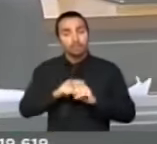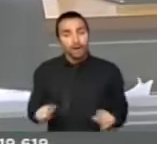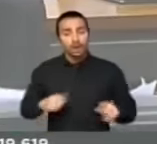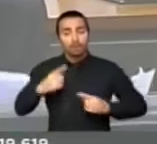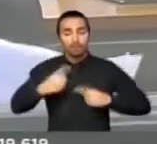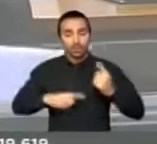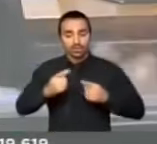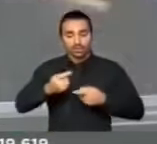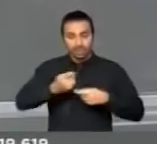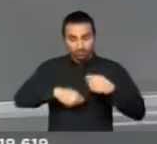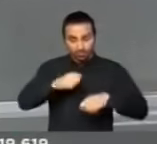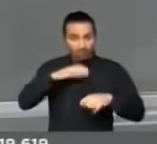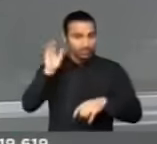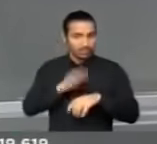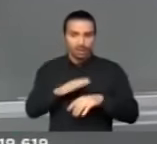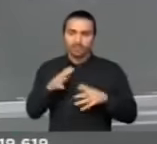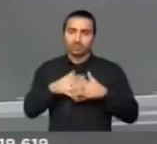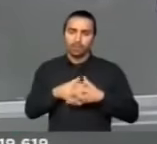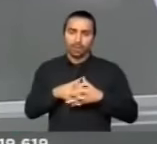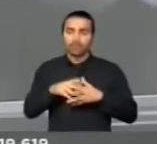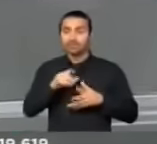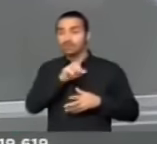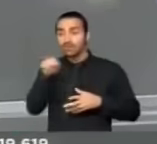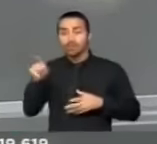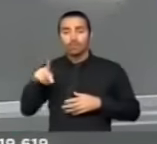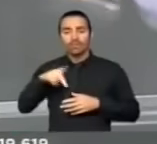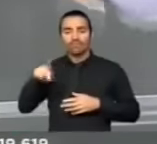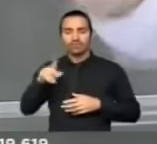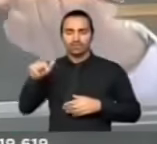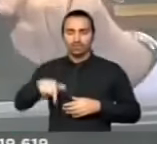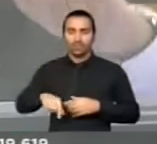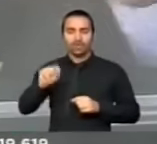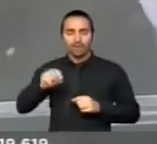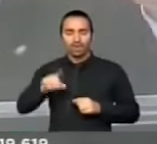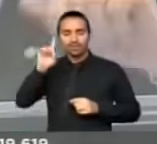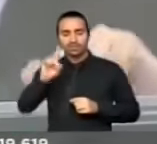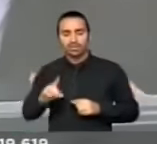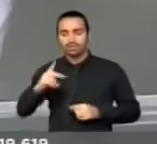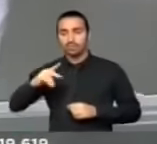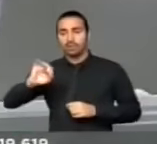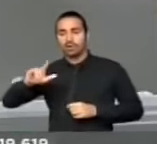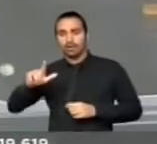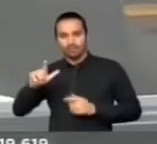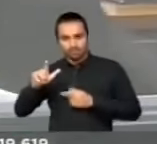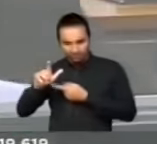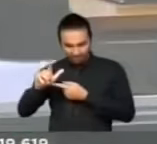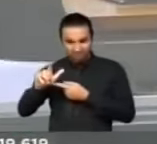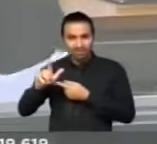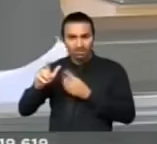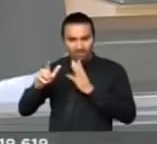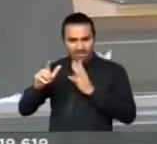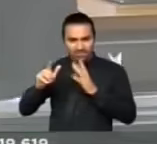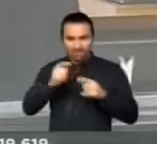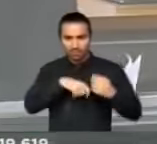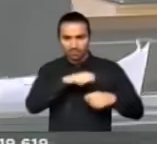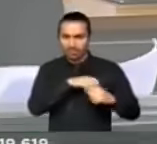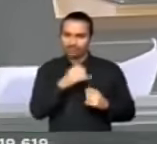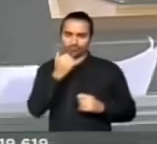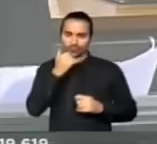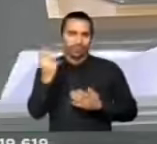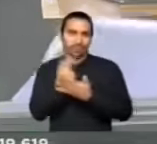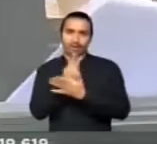algo mais complexo. E os professores que vieram aqui são de direito penal e queriam entender de economia. É um erro